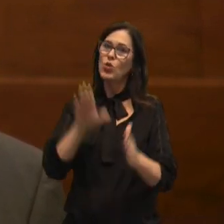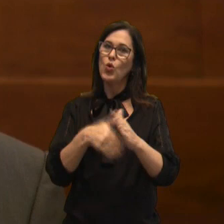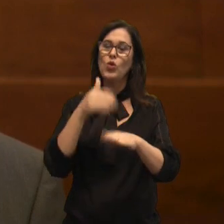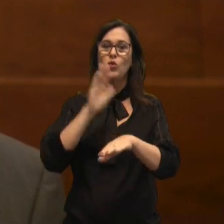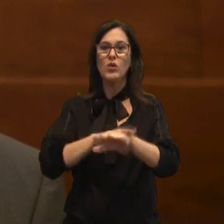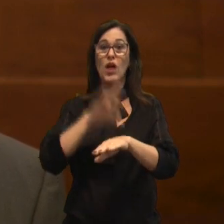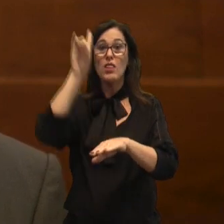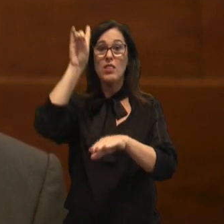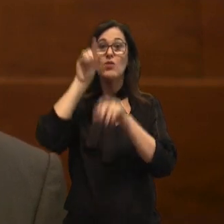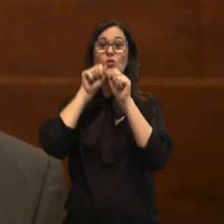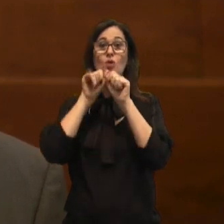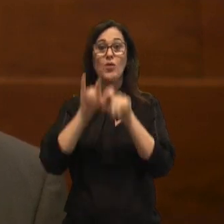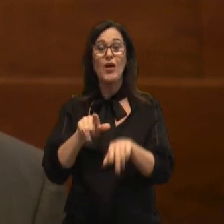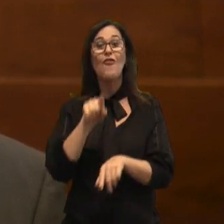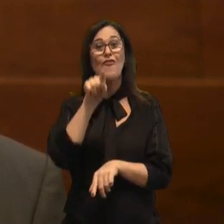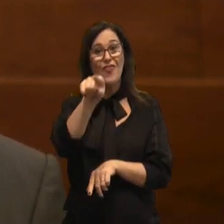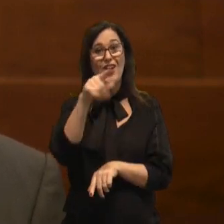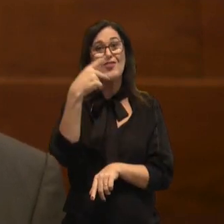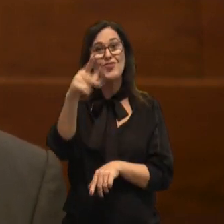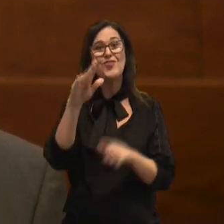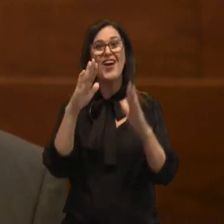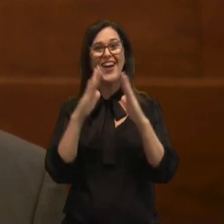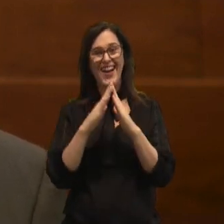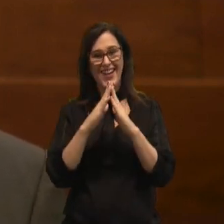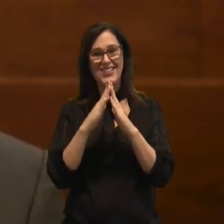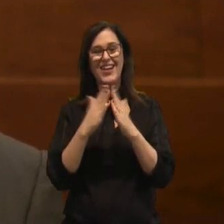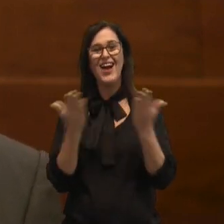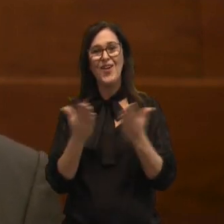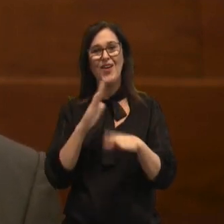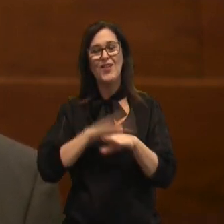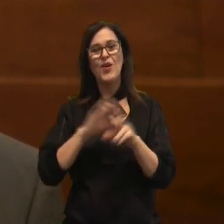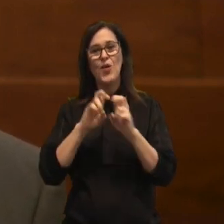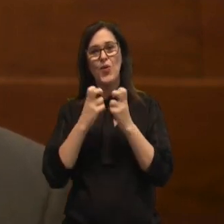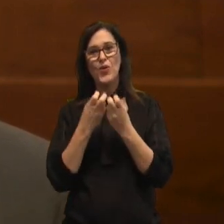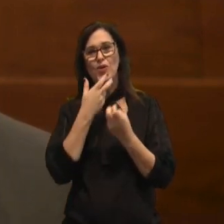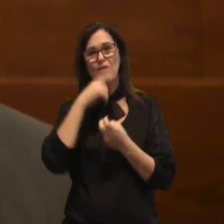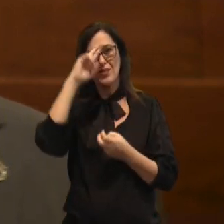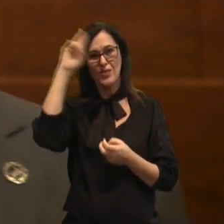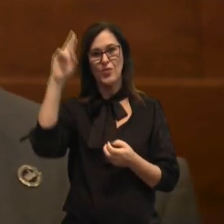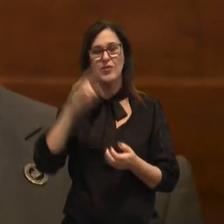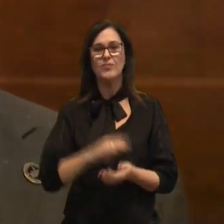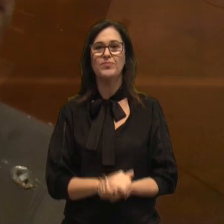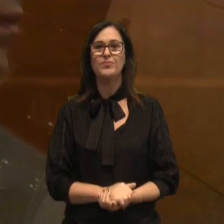tempo. Que Deus o abençoe, você, sua casa, neste momento de culto ao Senhor.